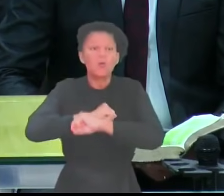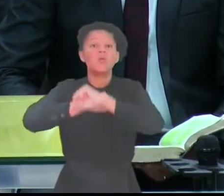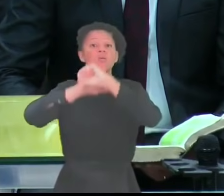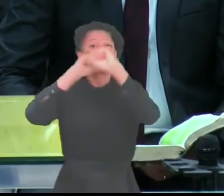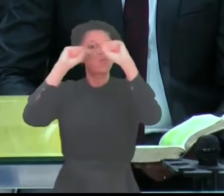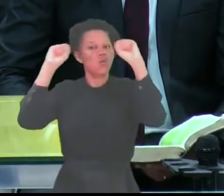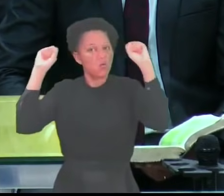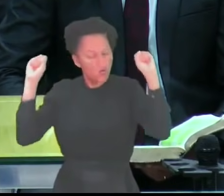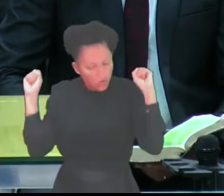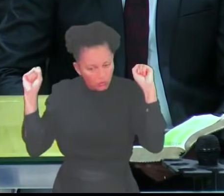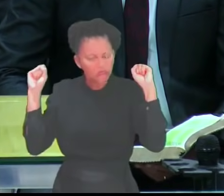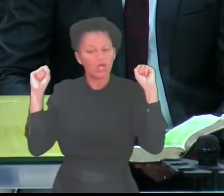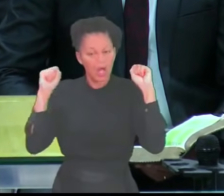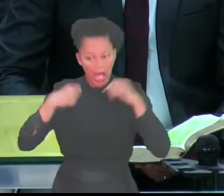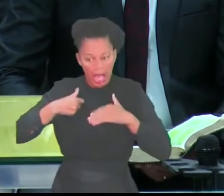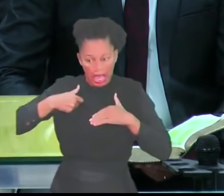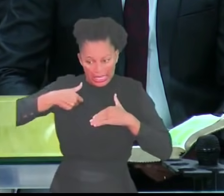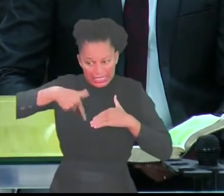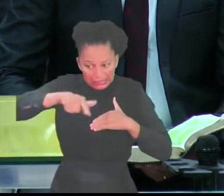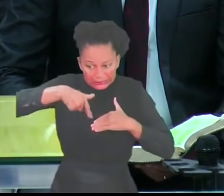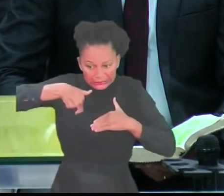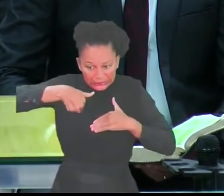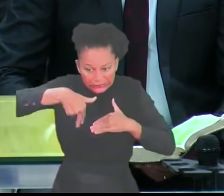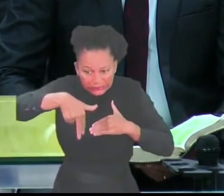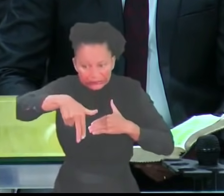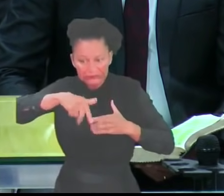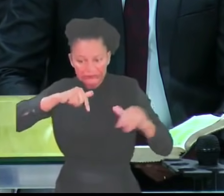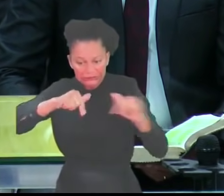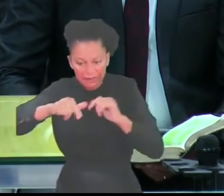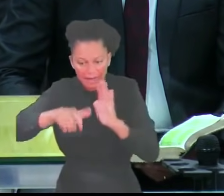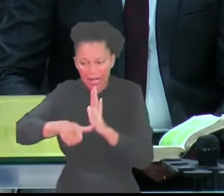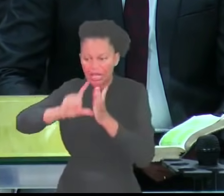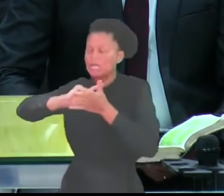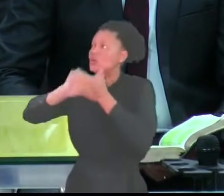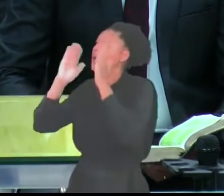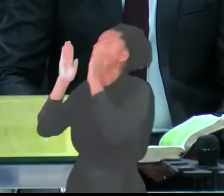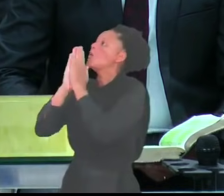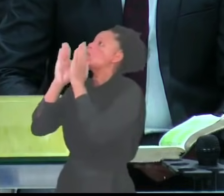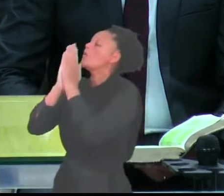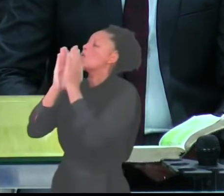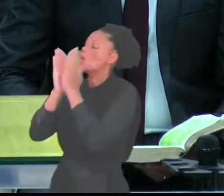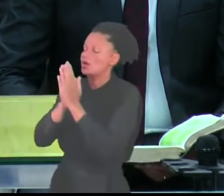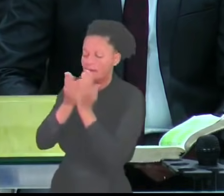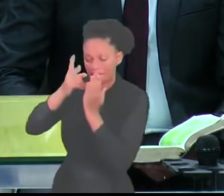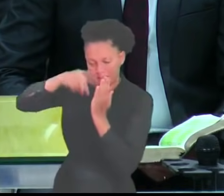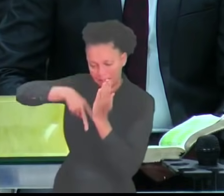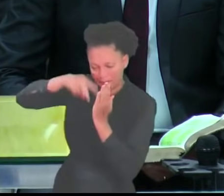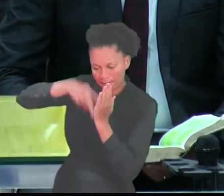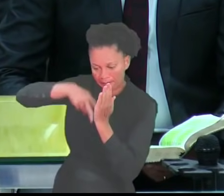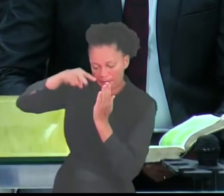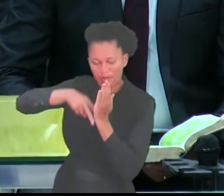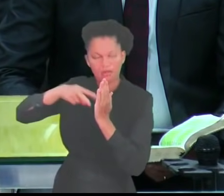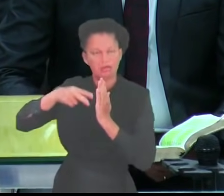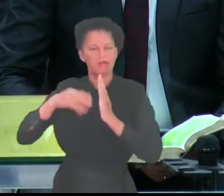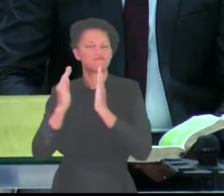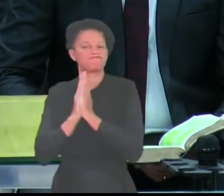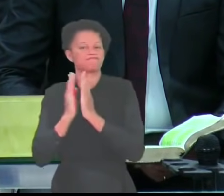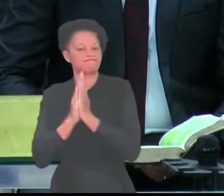eu não iria para o meu trabalho sem dedicar tempo a Deus através da palavra e da oração. Glória a Deus,